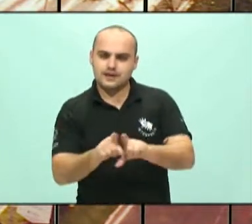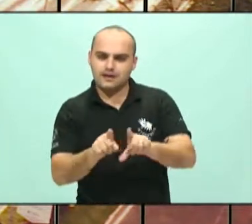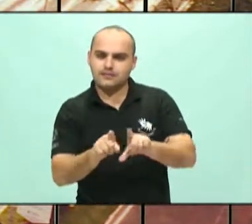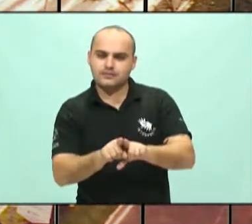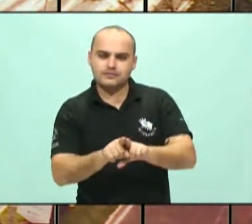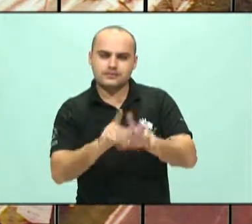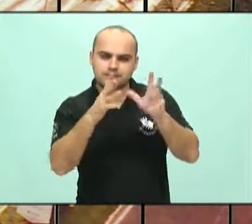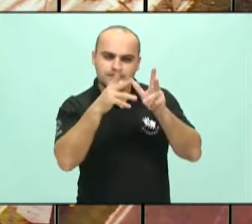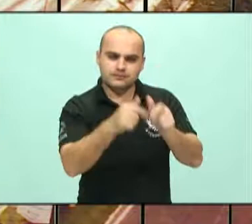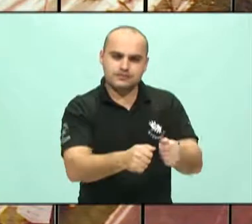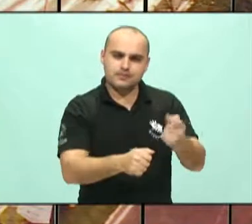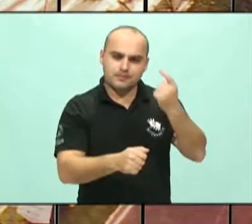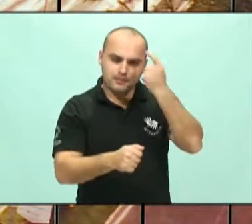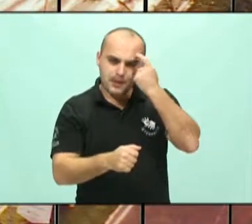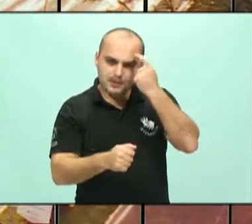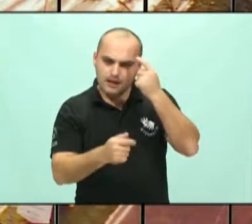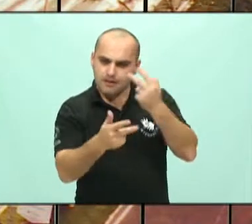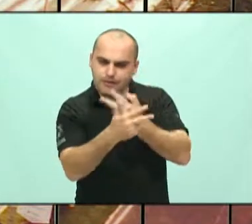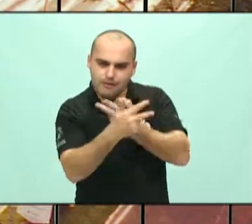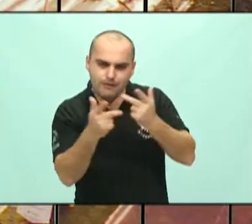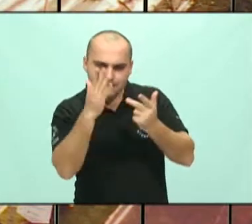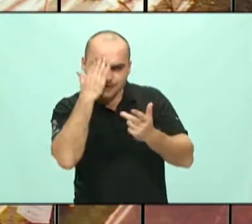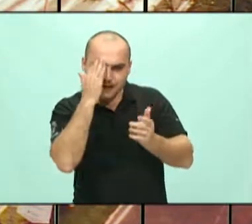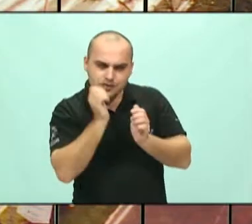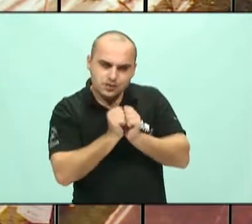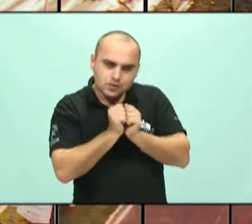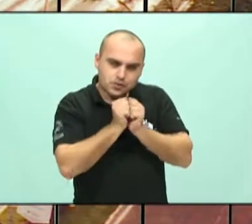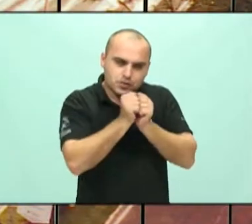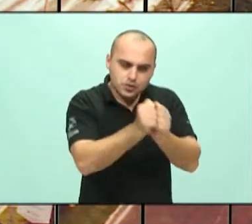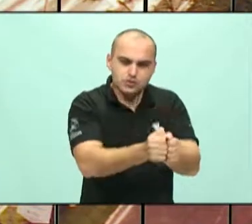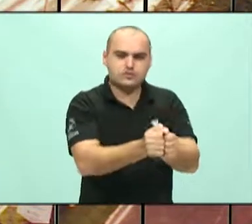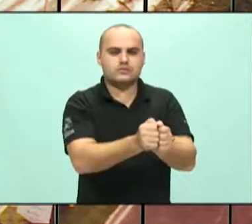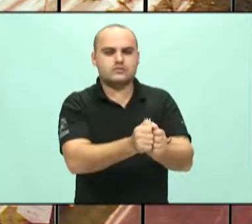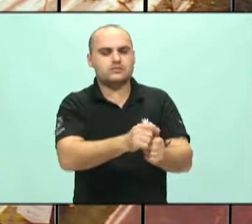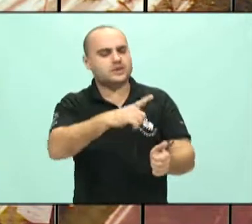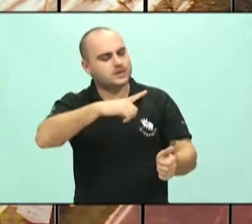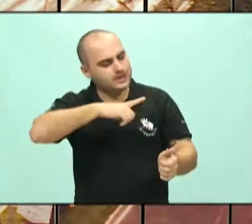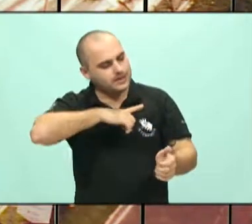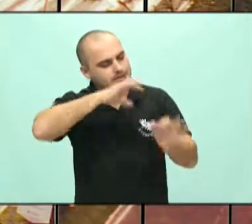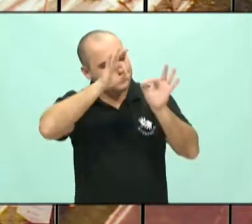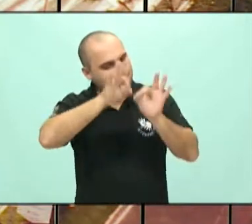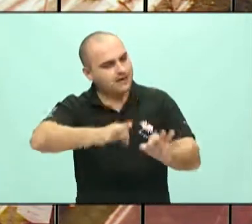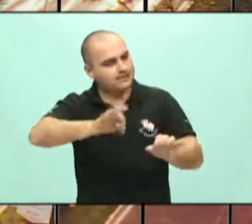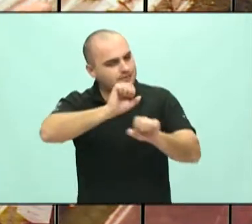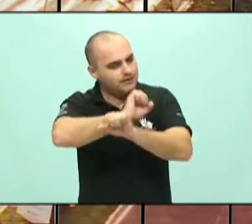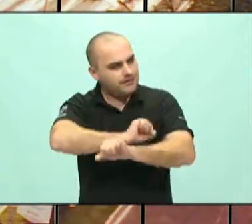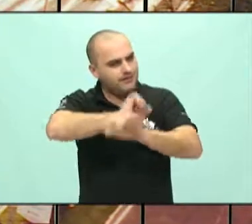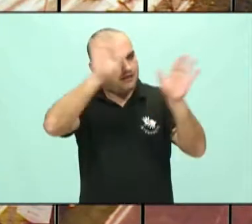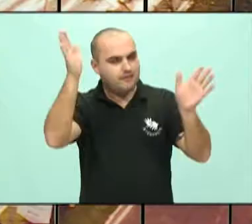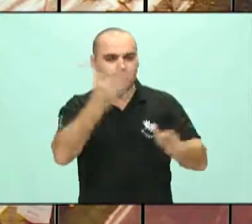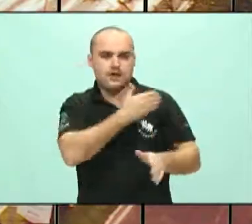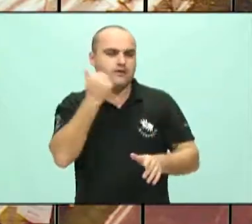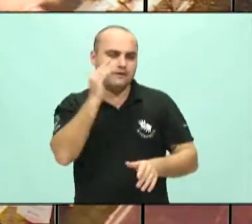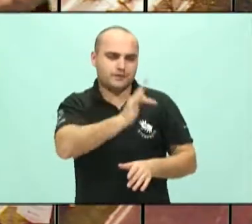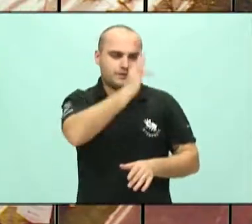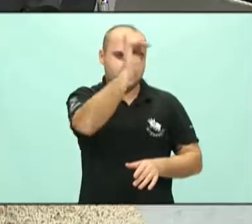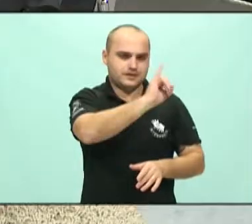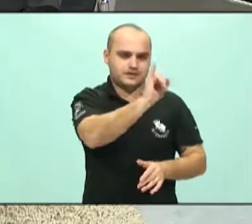parcimônia, fazermos e pensarmos as coisas juntos, discernimento, com muito discernimento, para que seja o melhor para a gente,